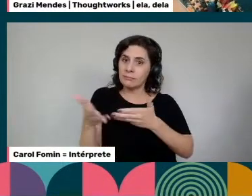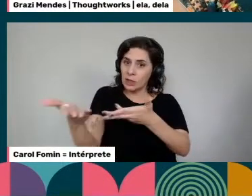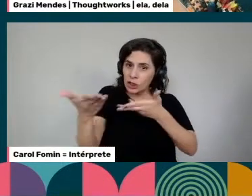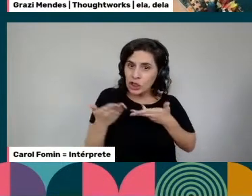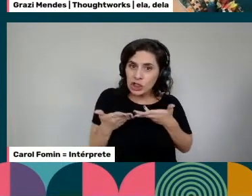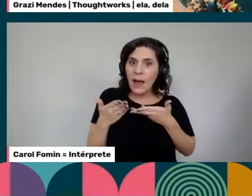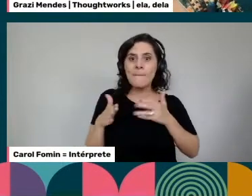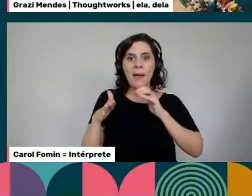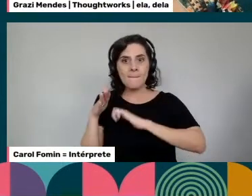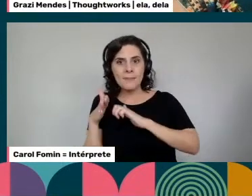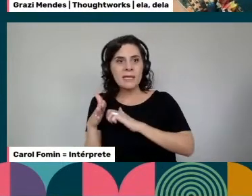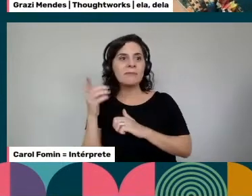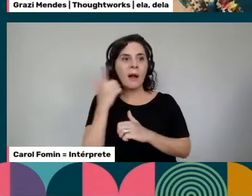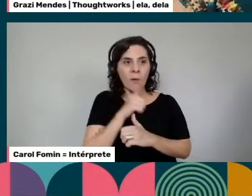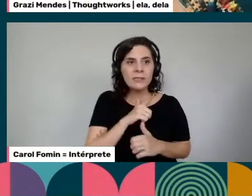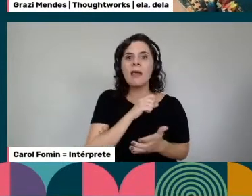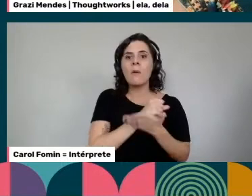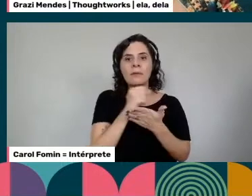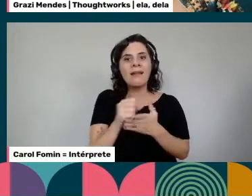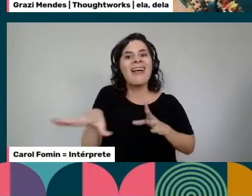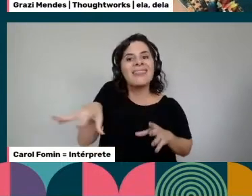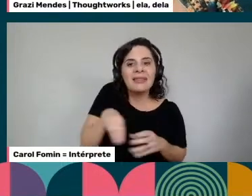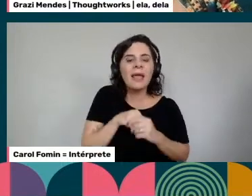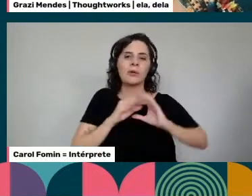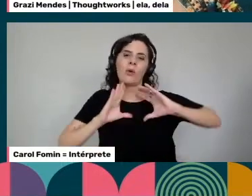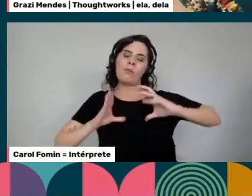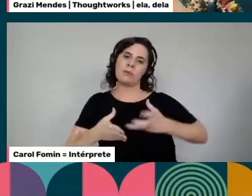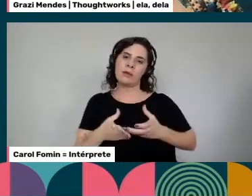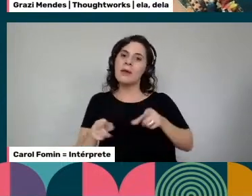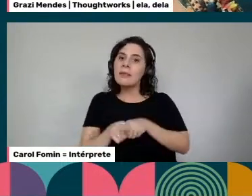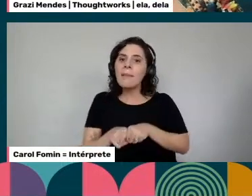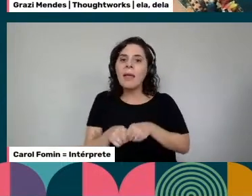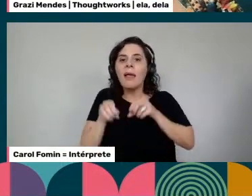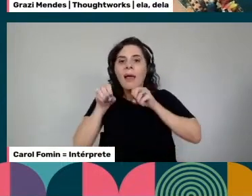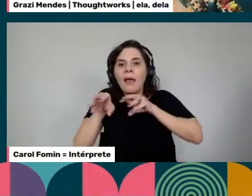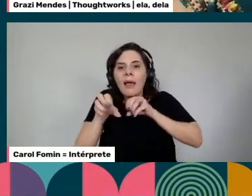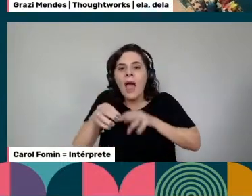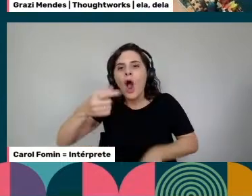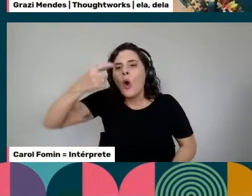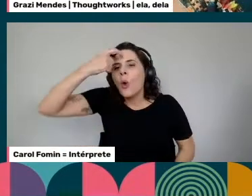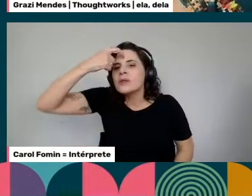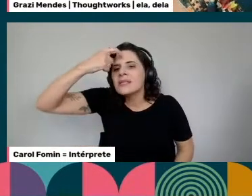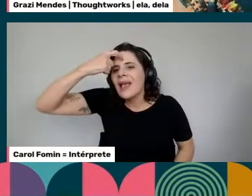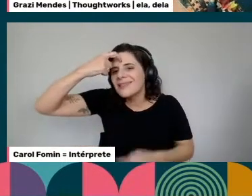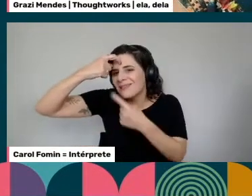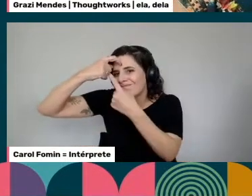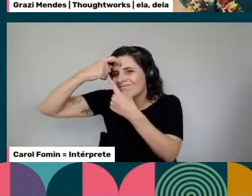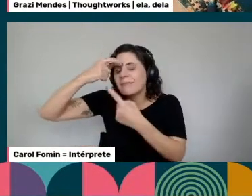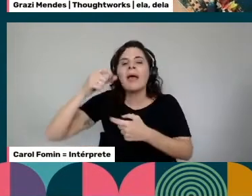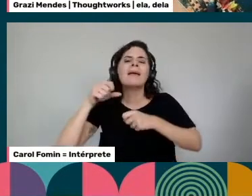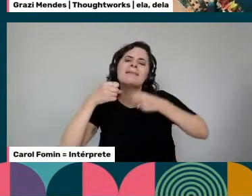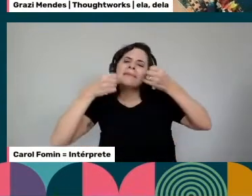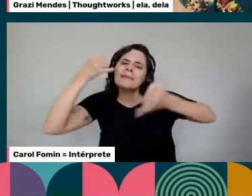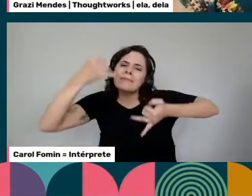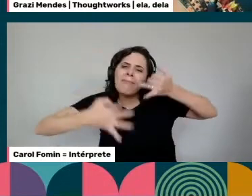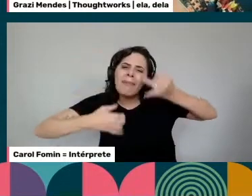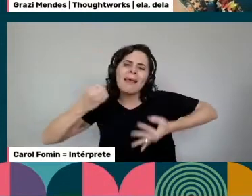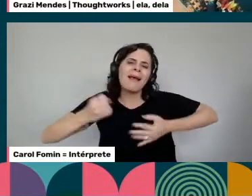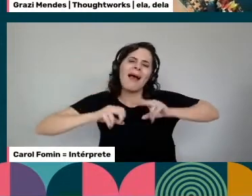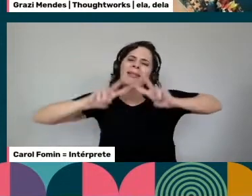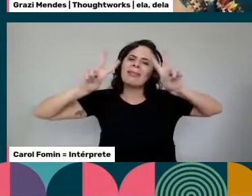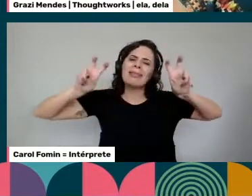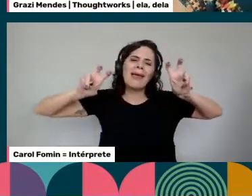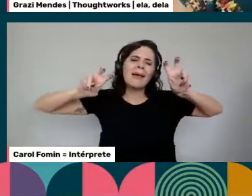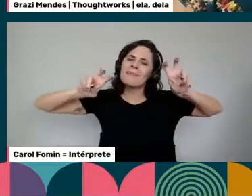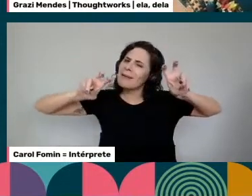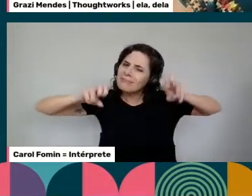nossa comunidade, além da conscientização também. Então, tratar desses assuntos, falar aqui abertamente, né, em eventos como